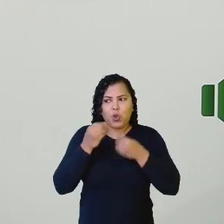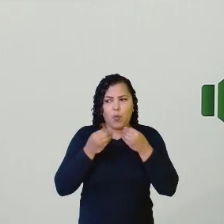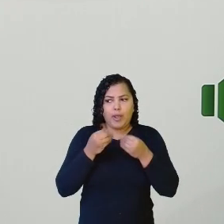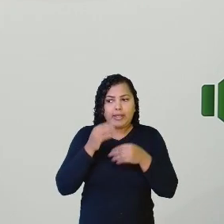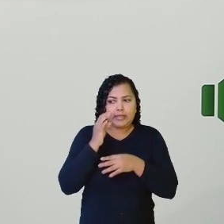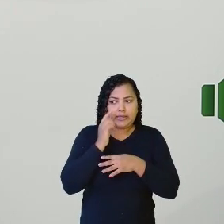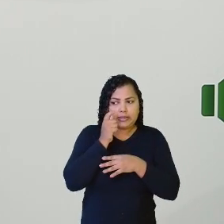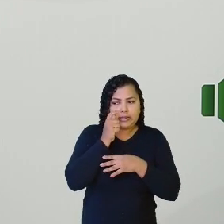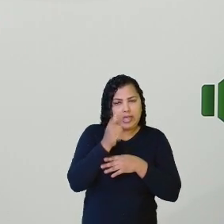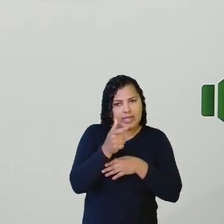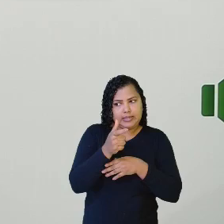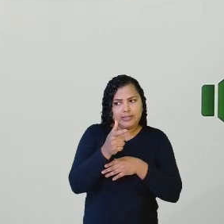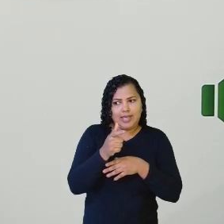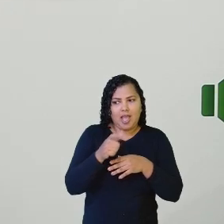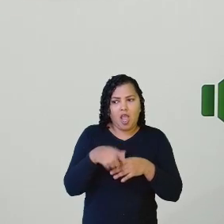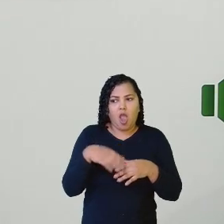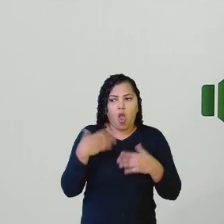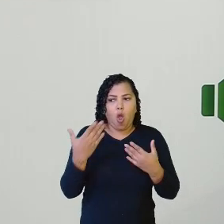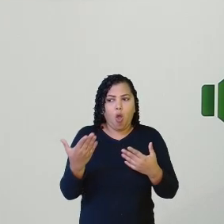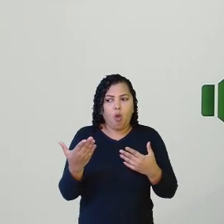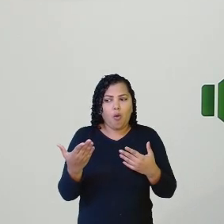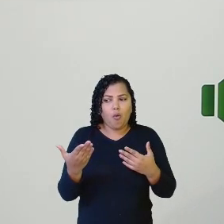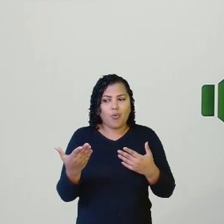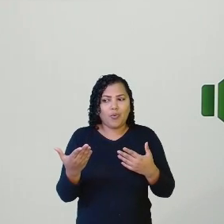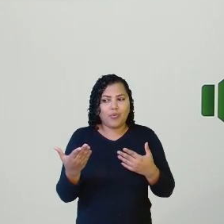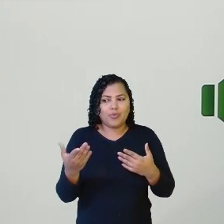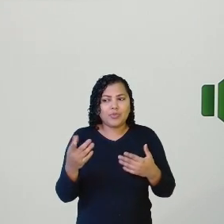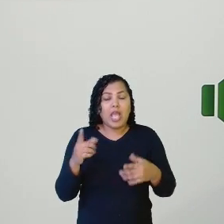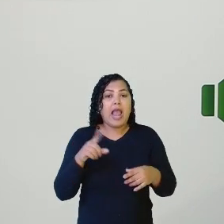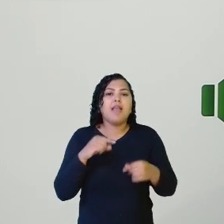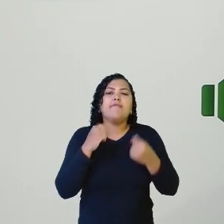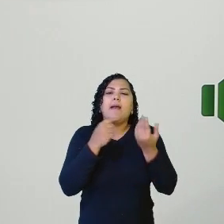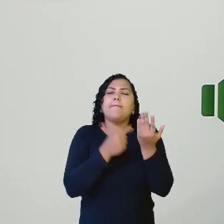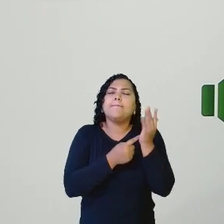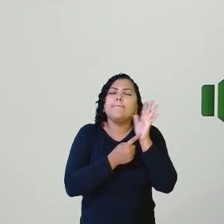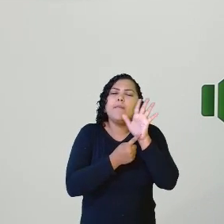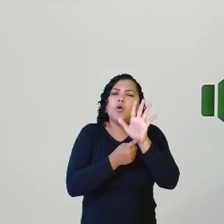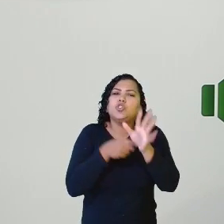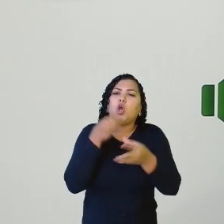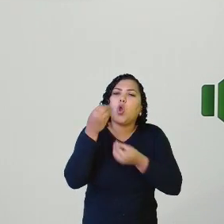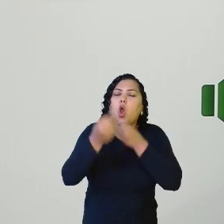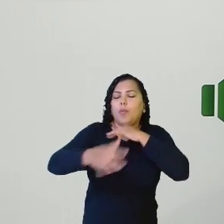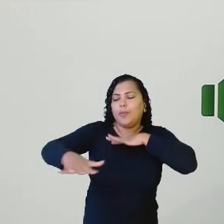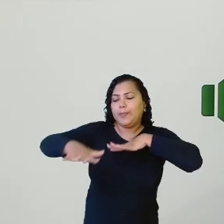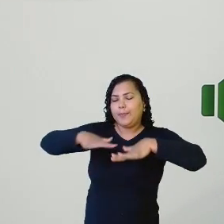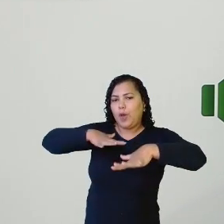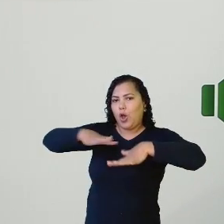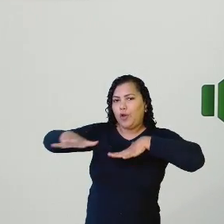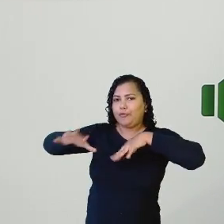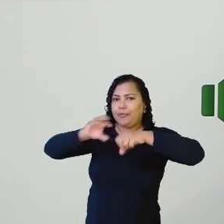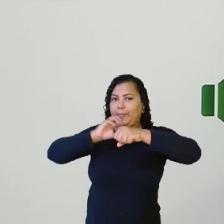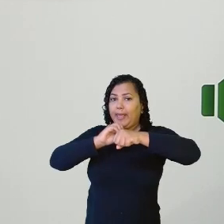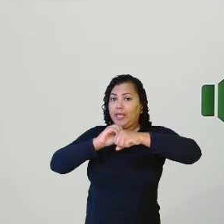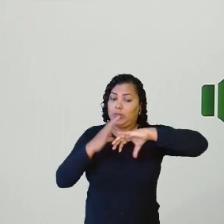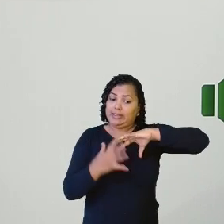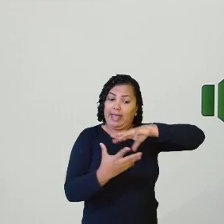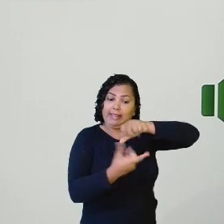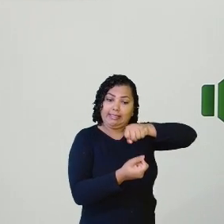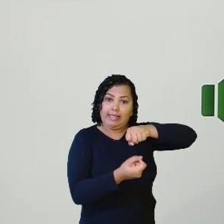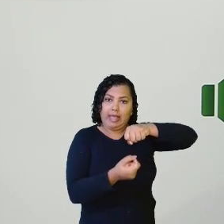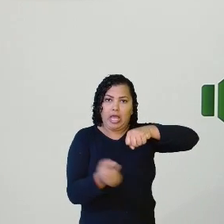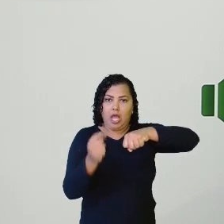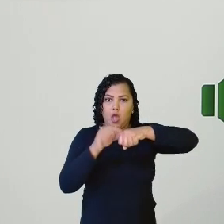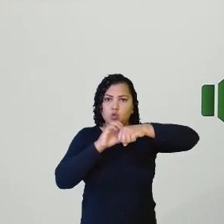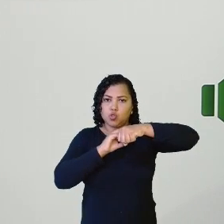esqueci de dizer para vocês, ele aqui vai simular o movimento do planeta Terra